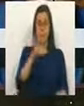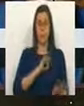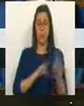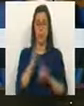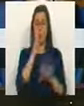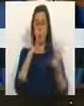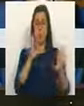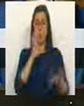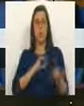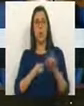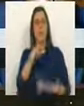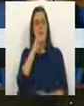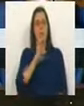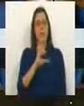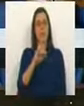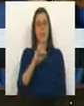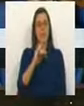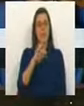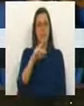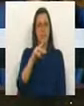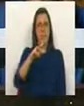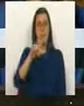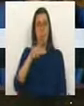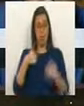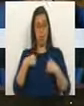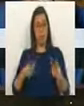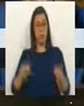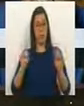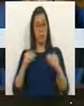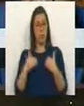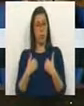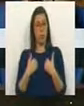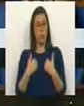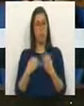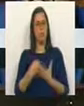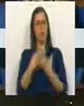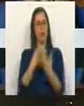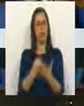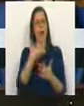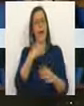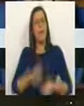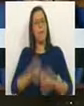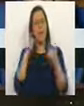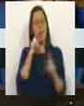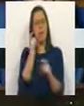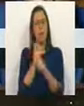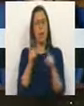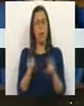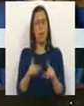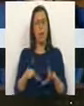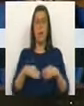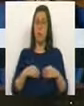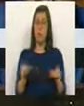Srs. E Srs. Deputados, Sra. Deputada Cecília Meireles, estando nós disponíveis e com contributos para aperfeiçoar a supervisão,